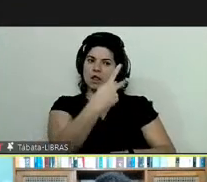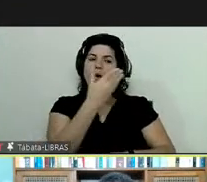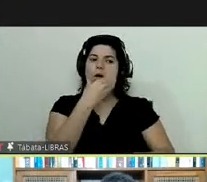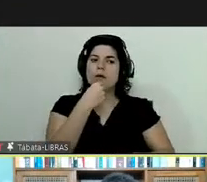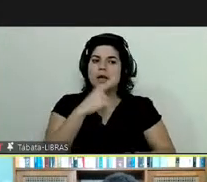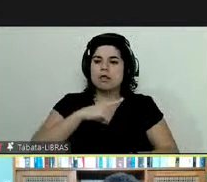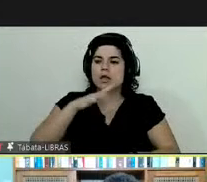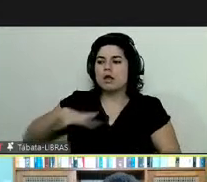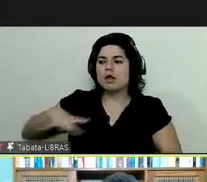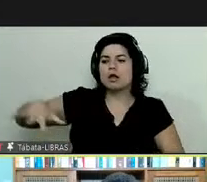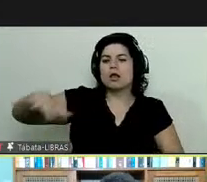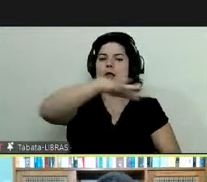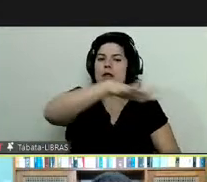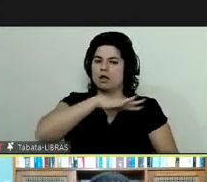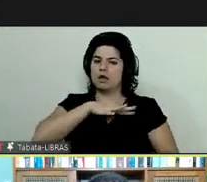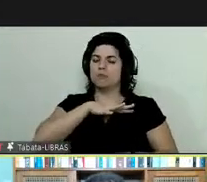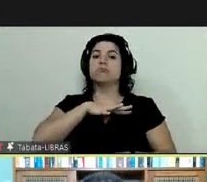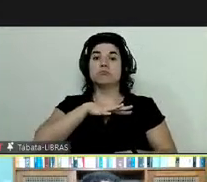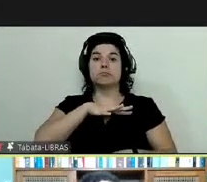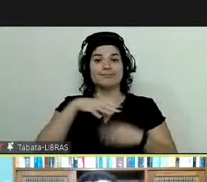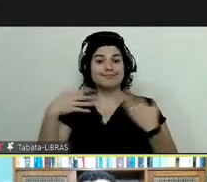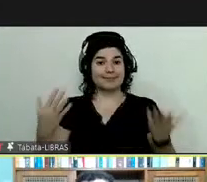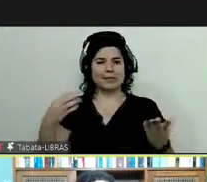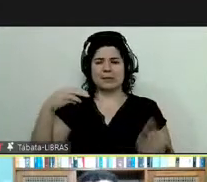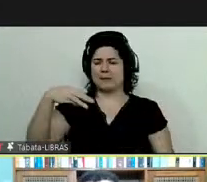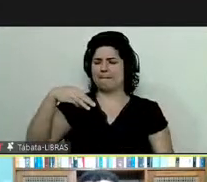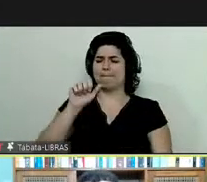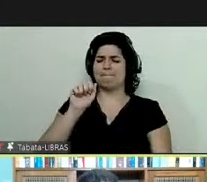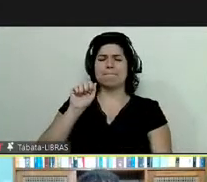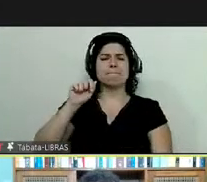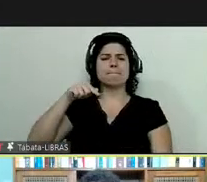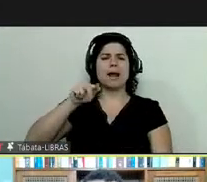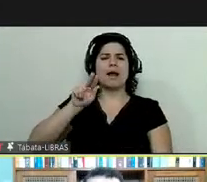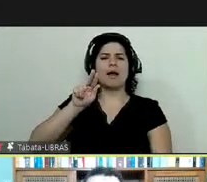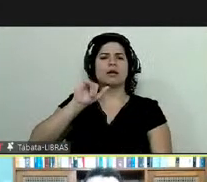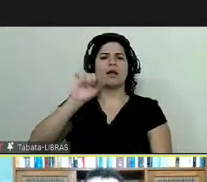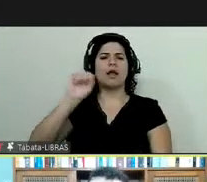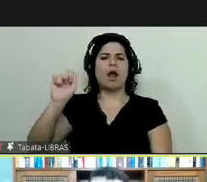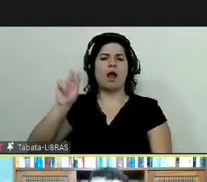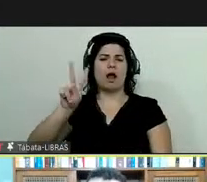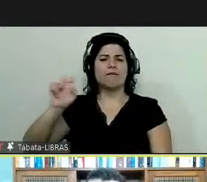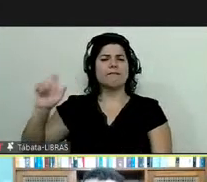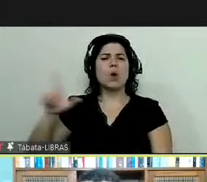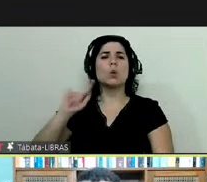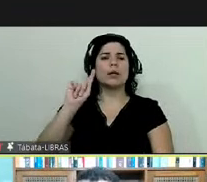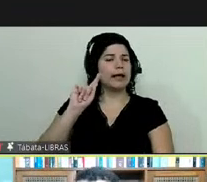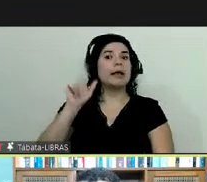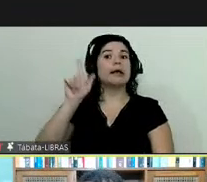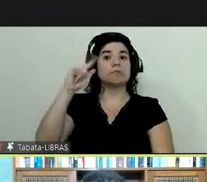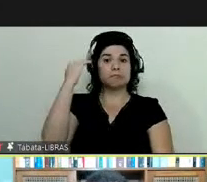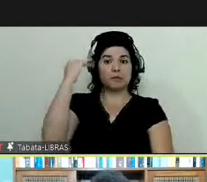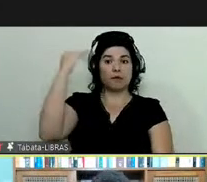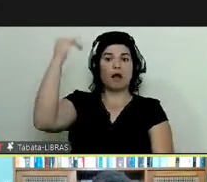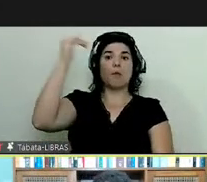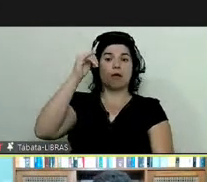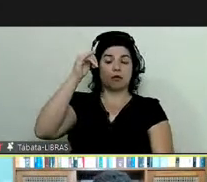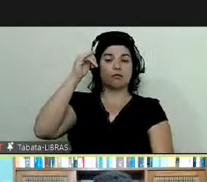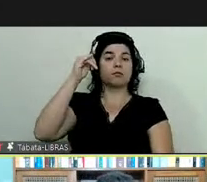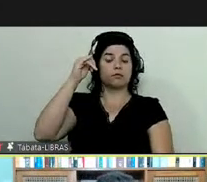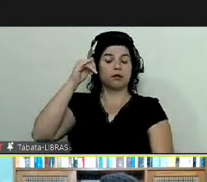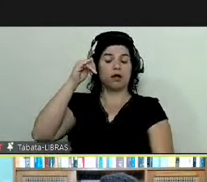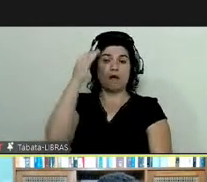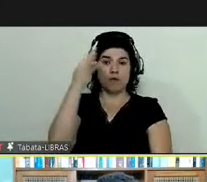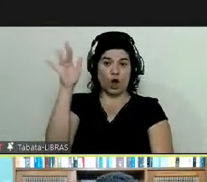ele tem a sua volta é uma diavel para quem não sabe para quem não conhece é um dos grandes ícones aí da filosofia política ele